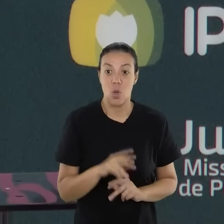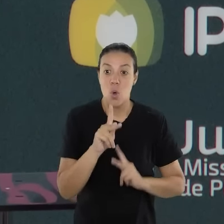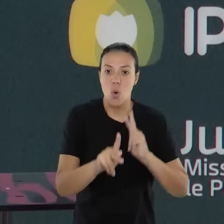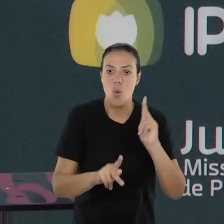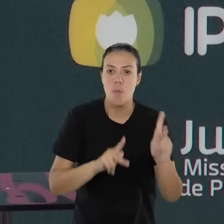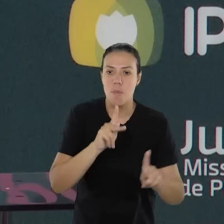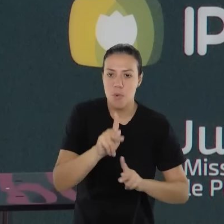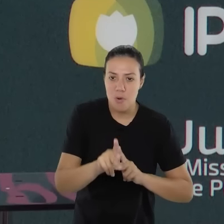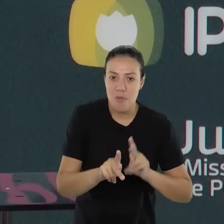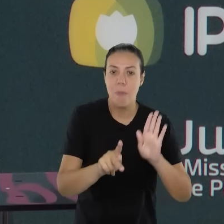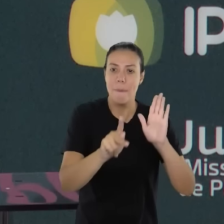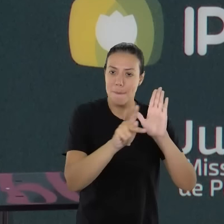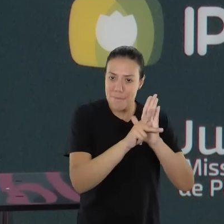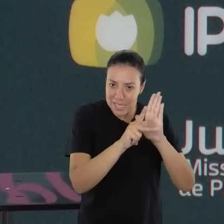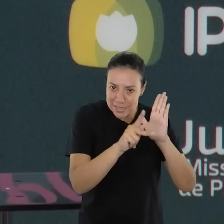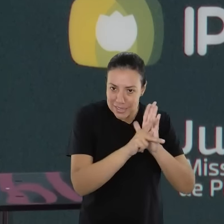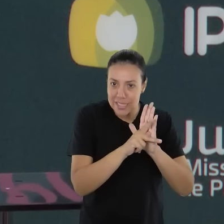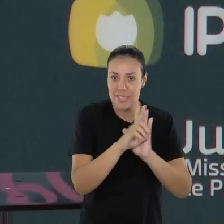nome.